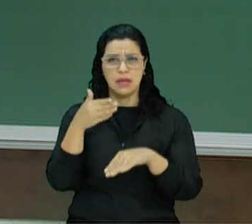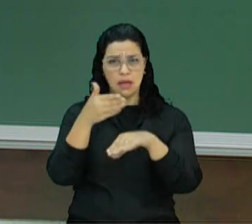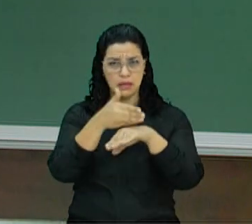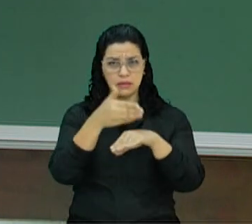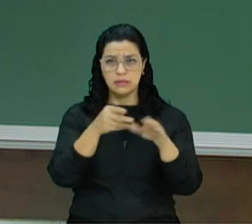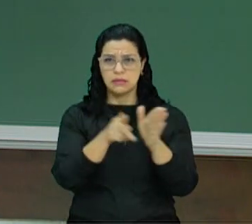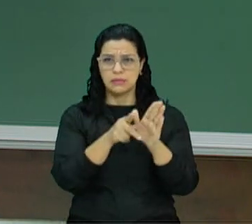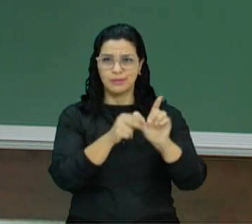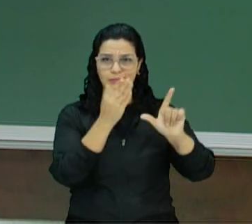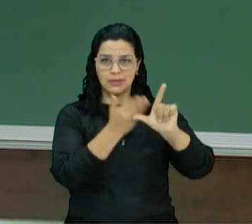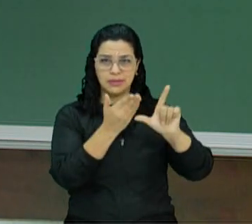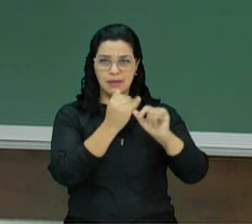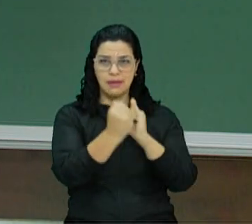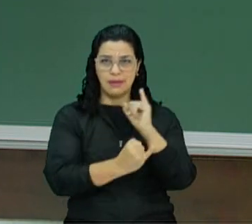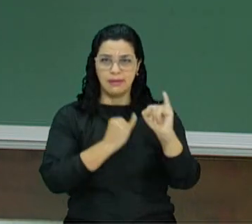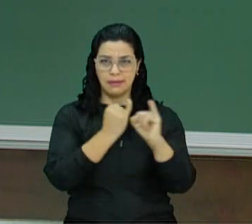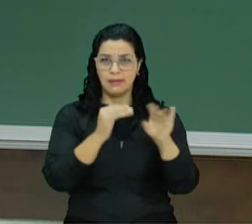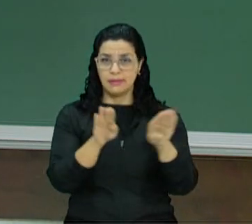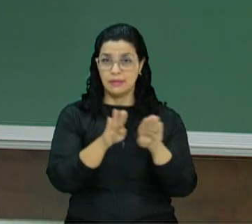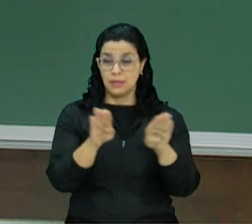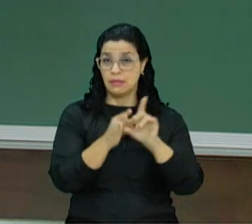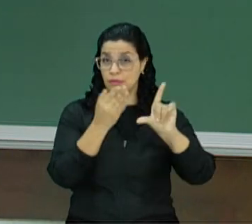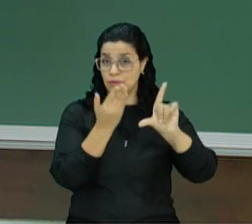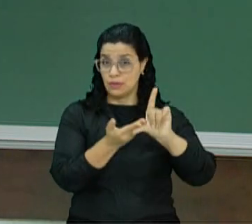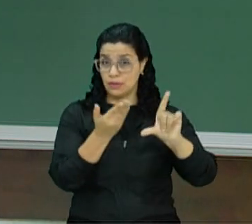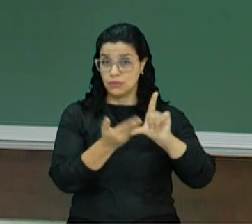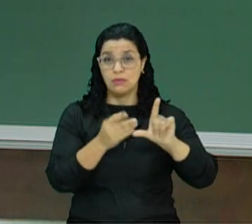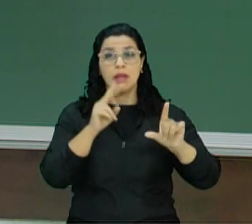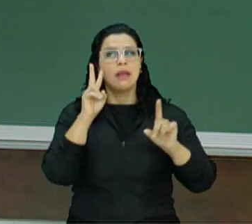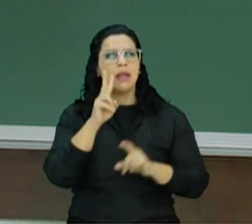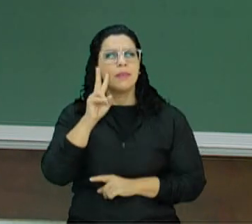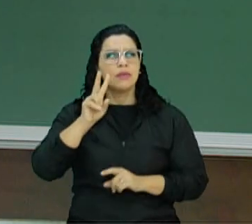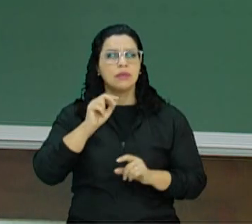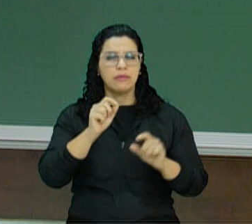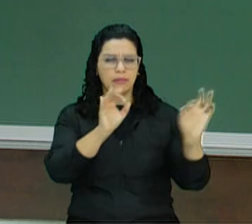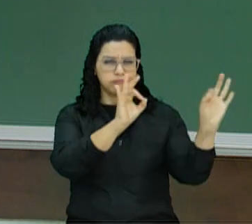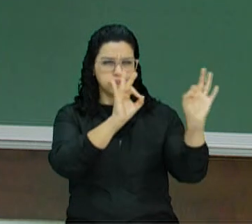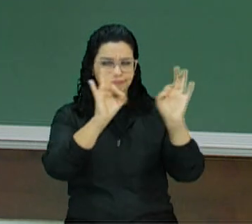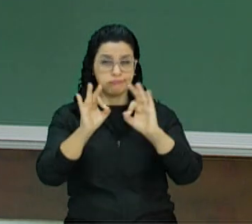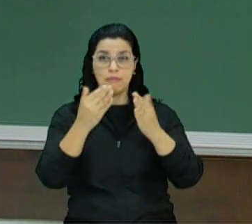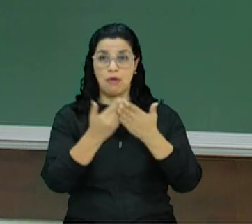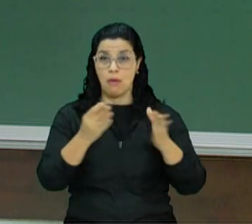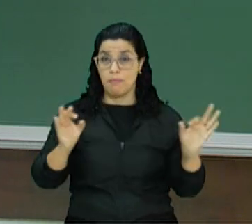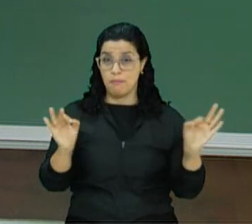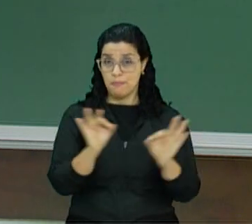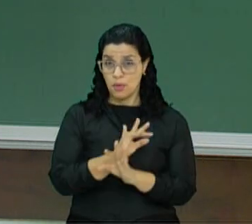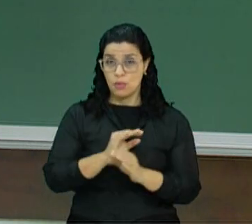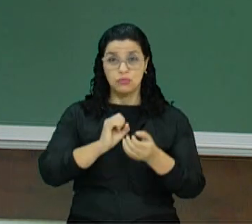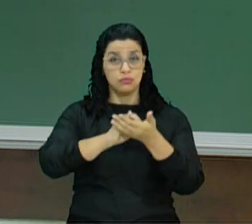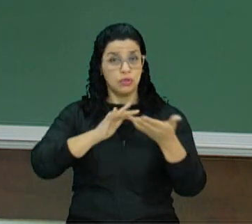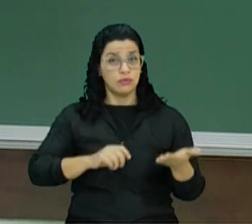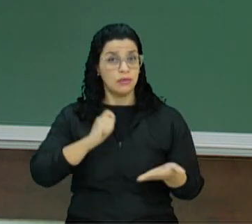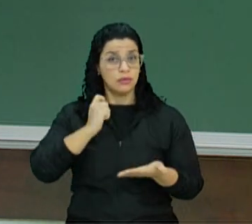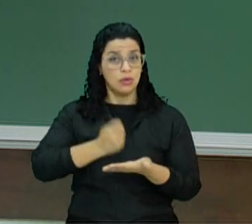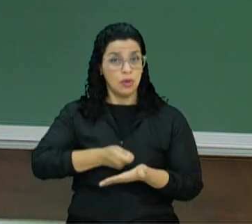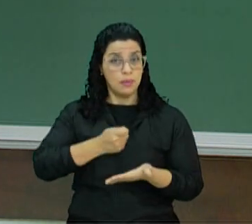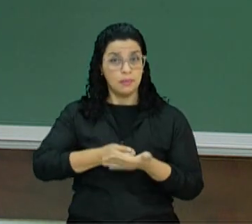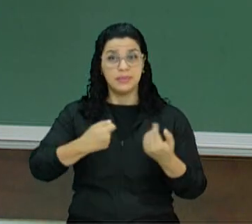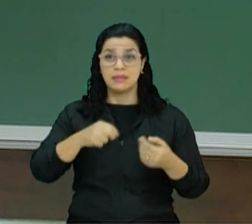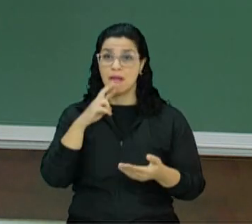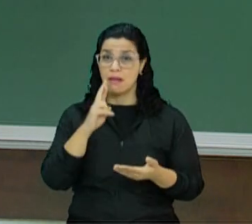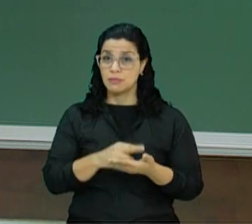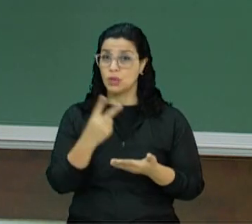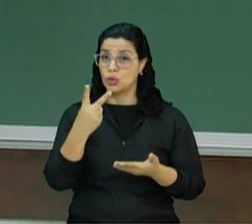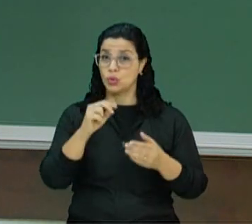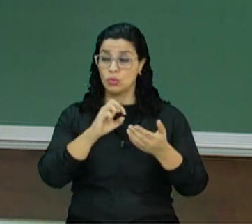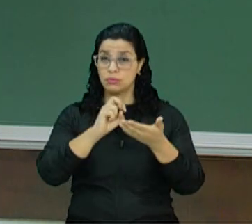às plataformas digitais do Class, lembrando, entra lá, assista toda essa aula, vá até a atividade obrigatória e responda